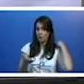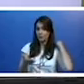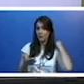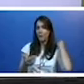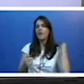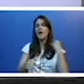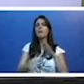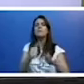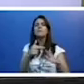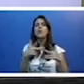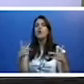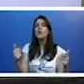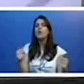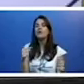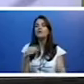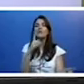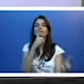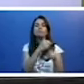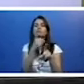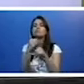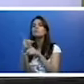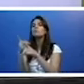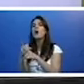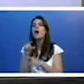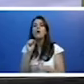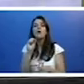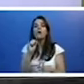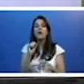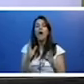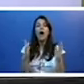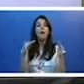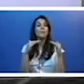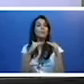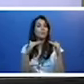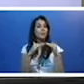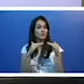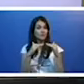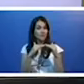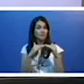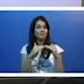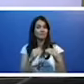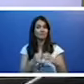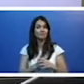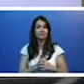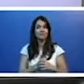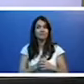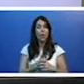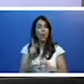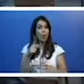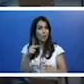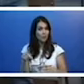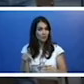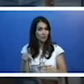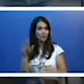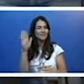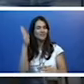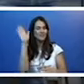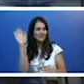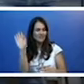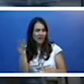fazer, identificar que tipo de proporcionalidade é essa. O professor já passou a colinha para